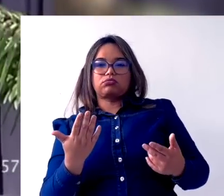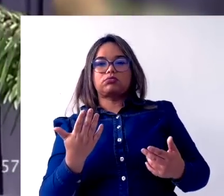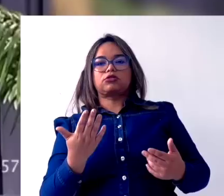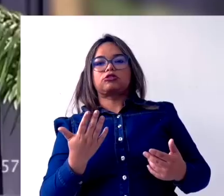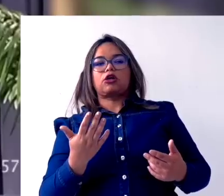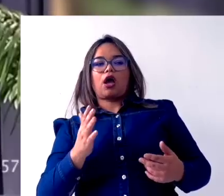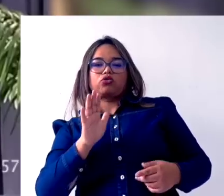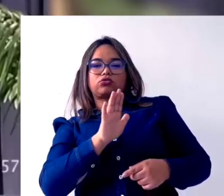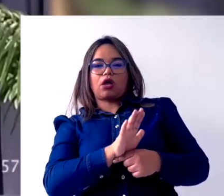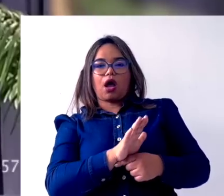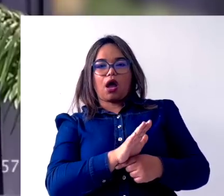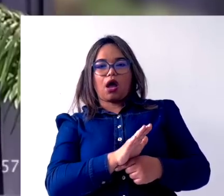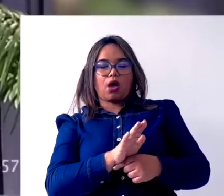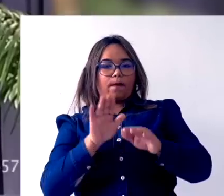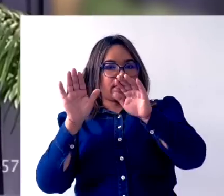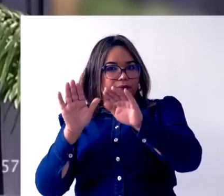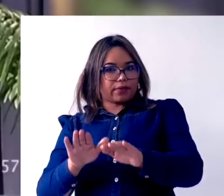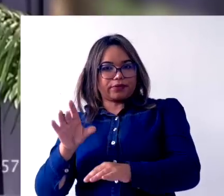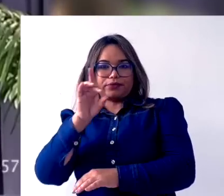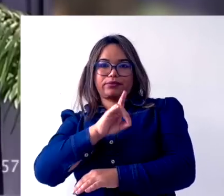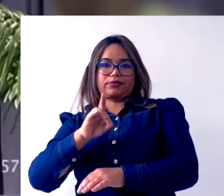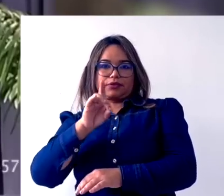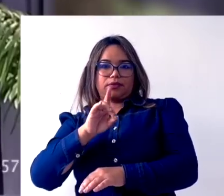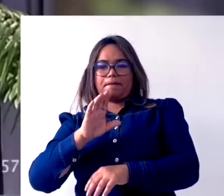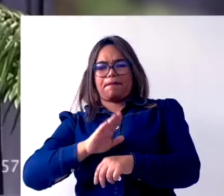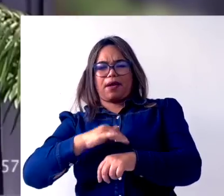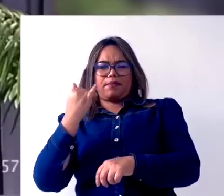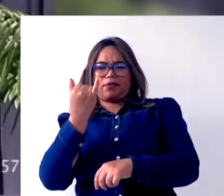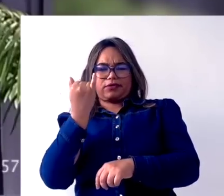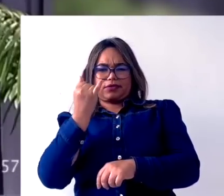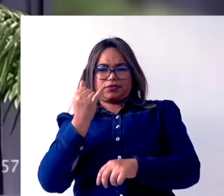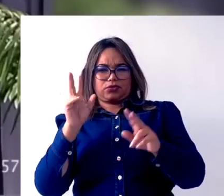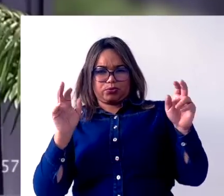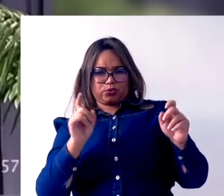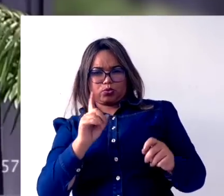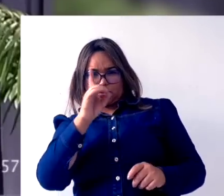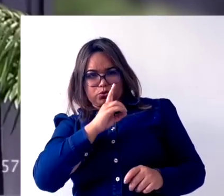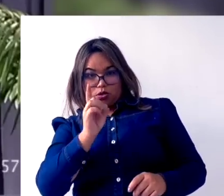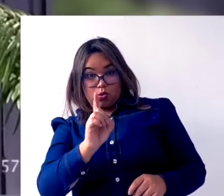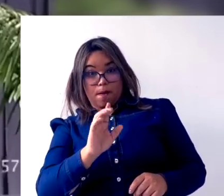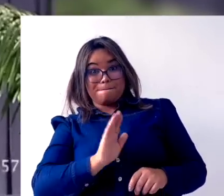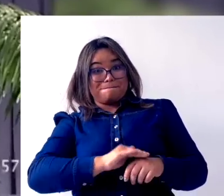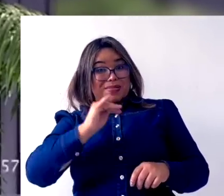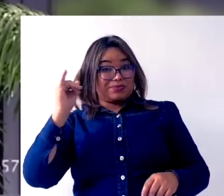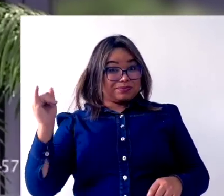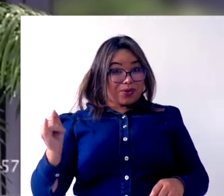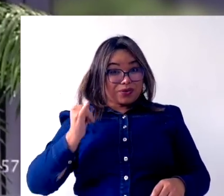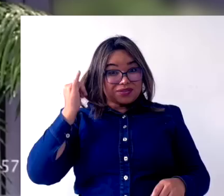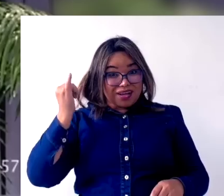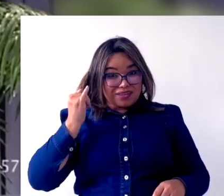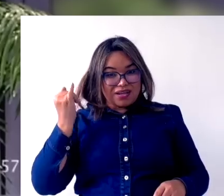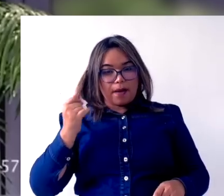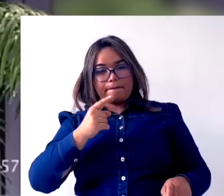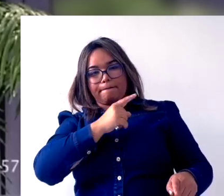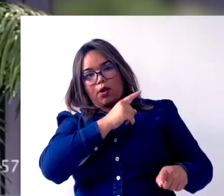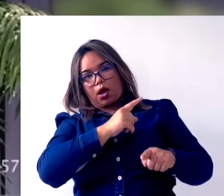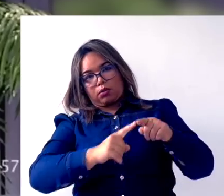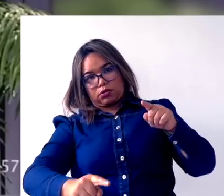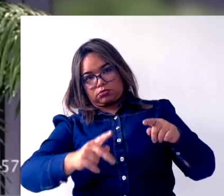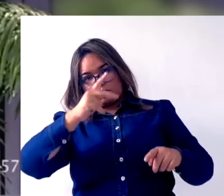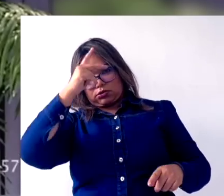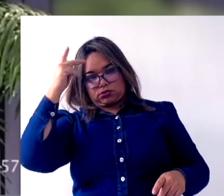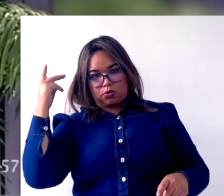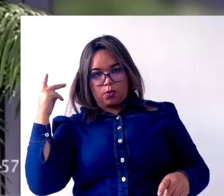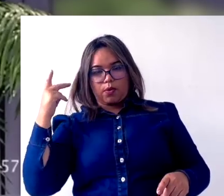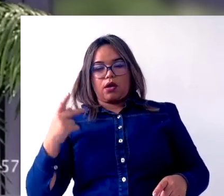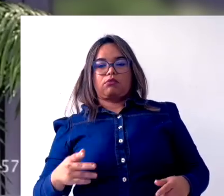mais importante para mim. A coisa mais importante aqui é que ele proibiu as pessoas de descansarem no